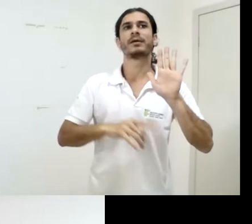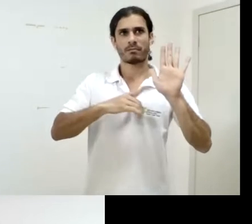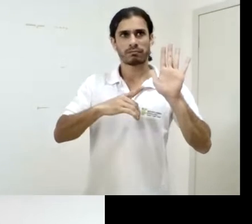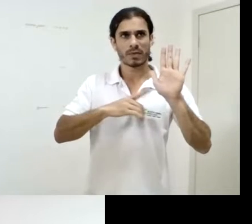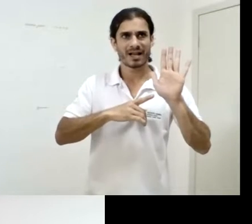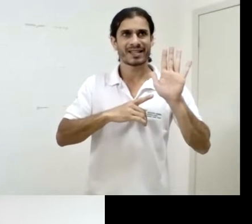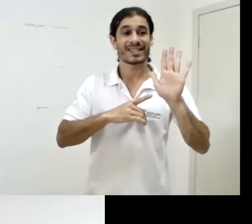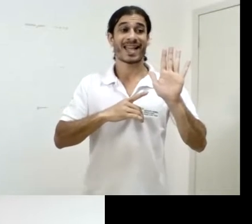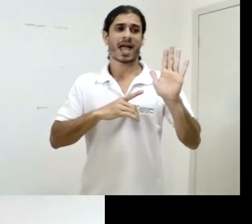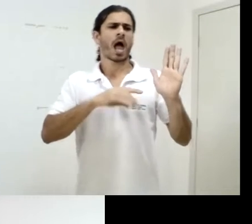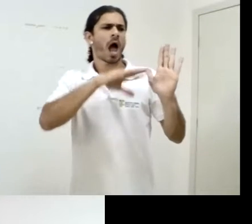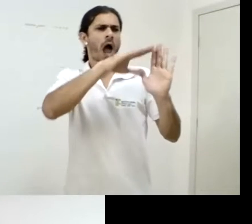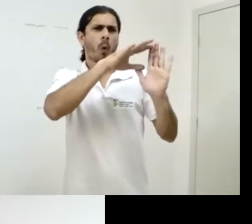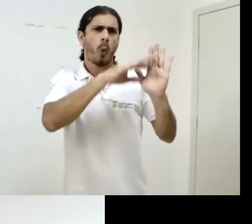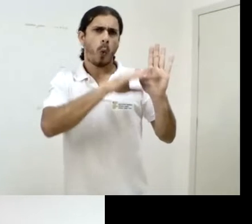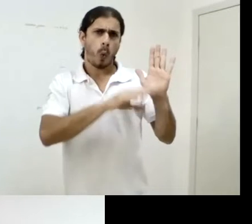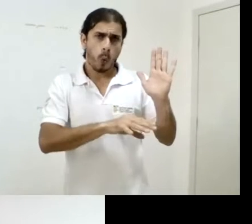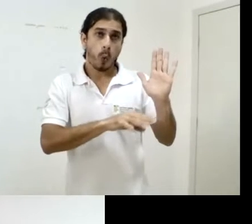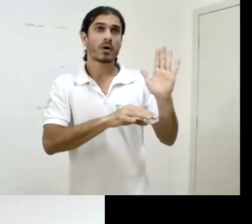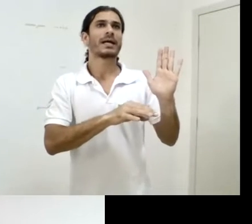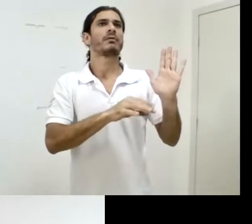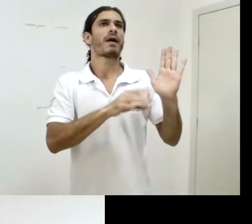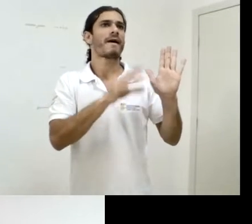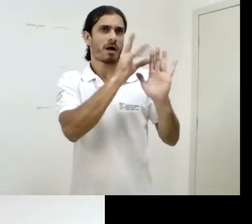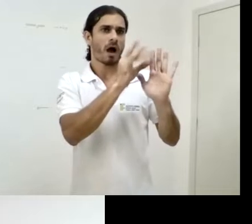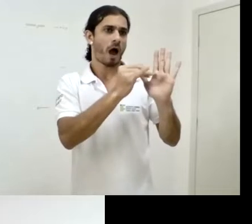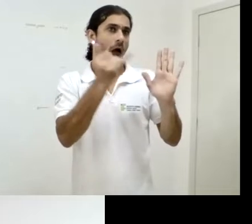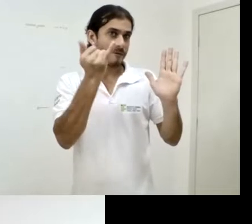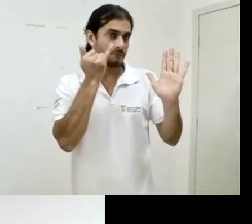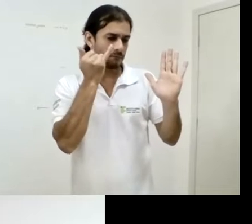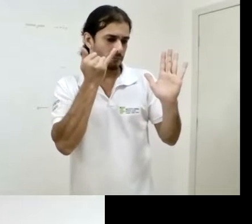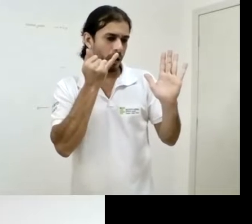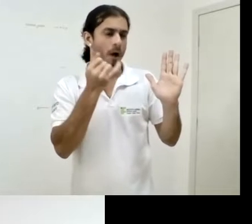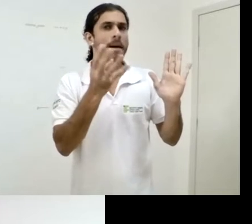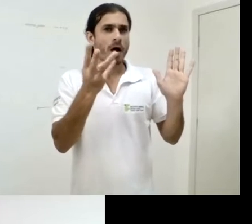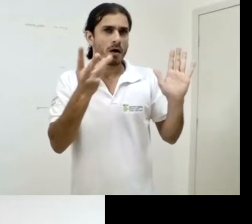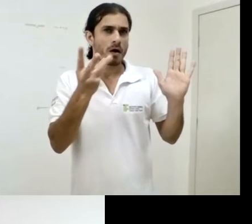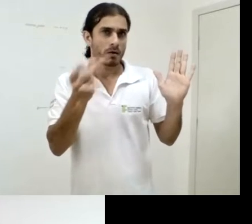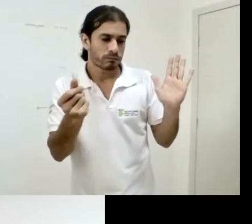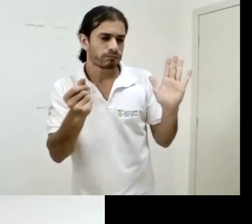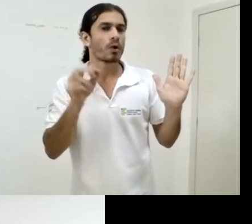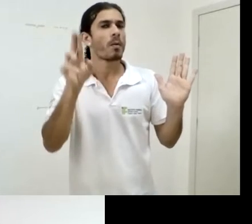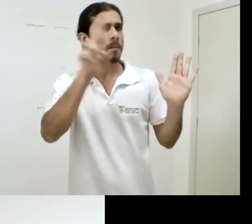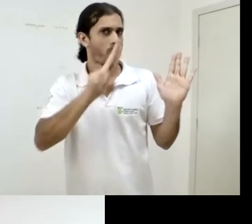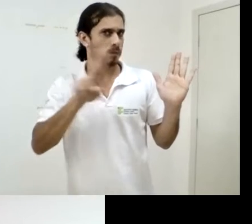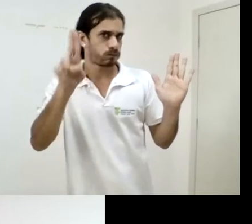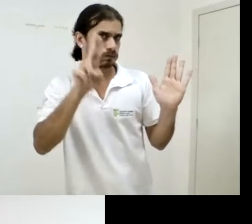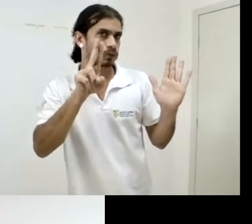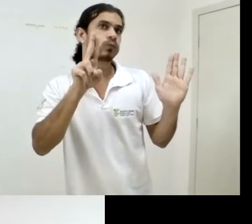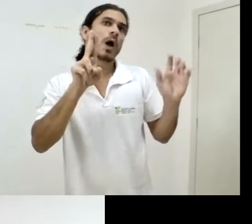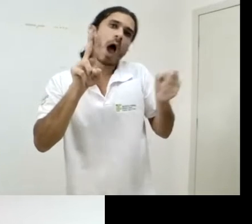questionários, as entrevistas, né? As entrevistas, por exemplo, nós fizemos um estudo exploratório,